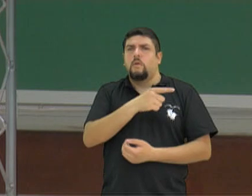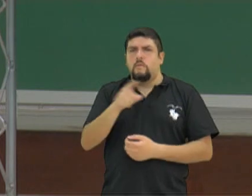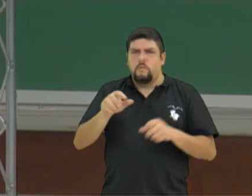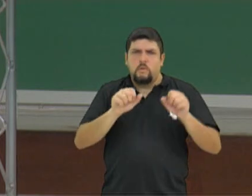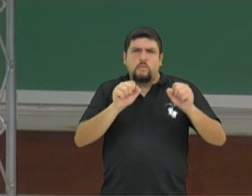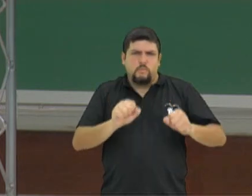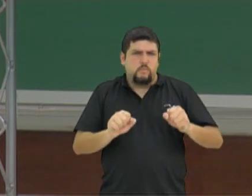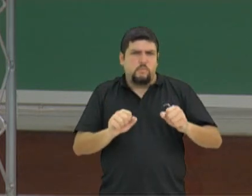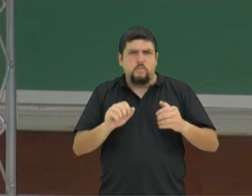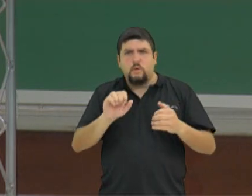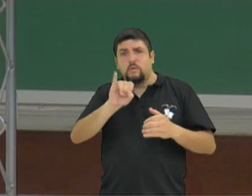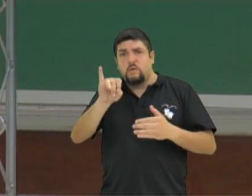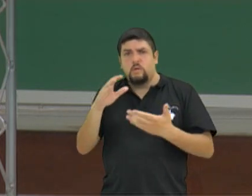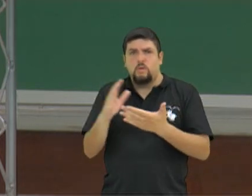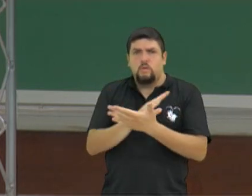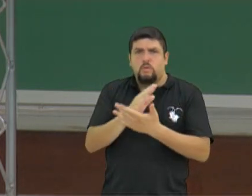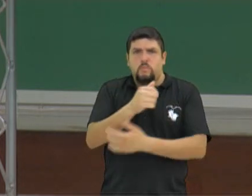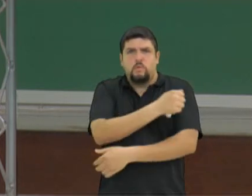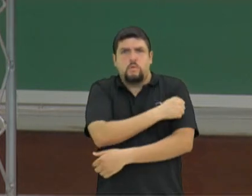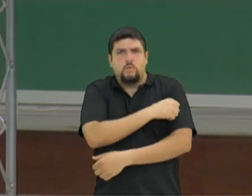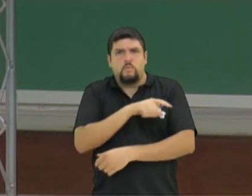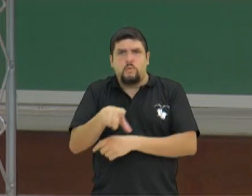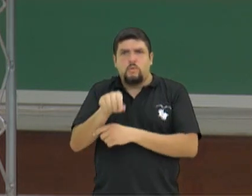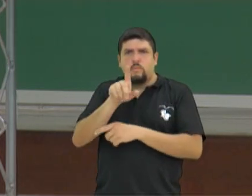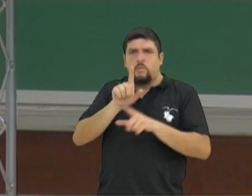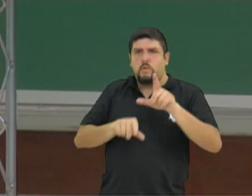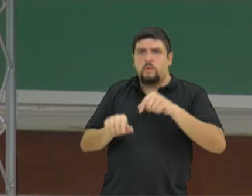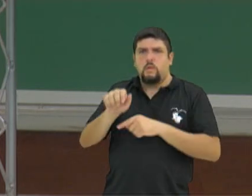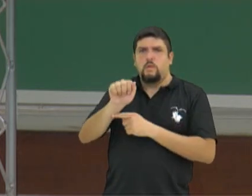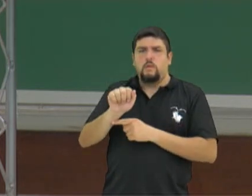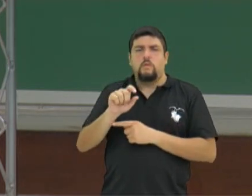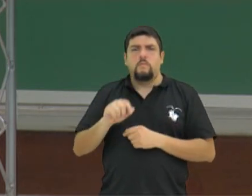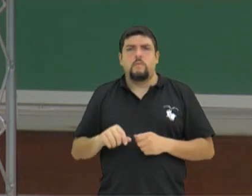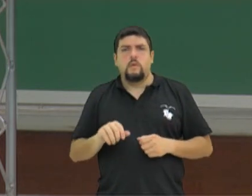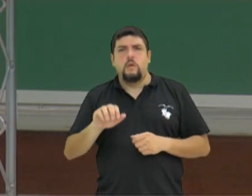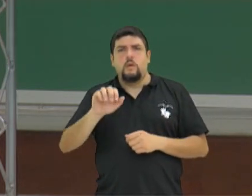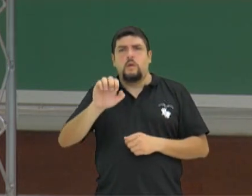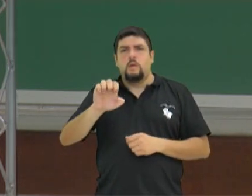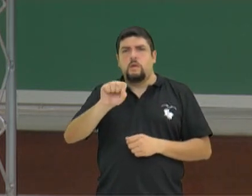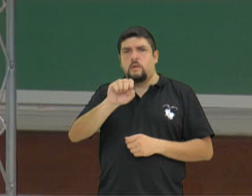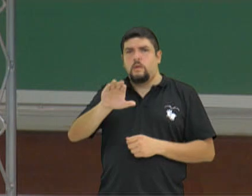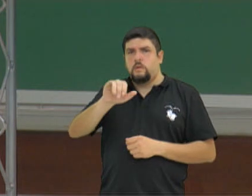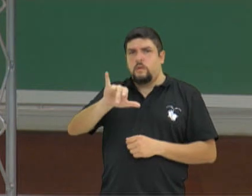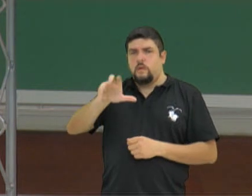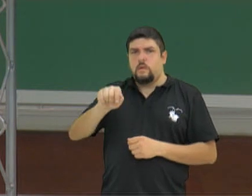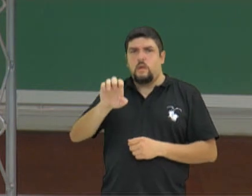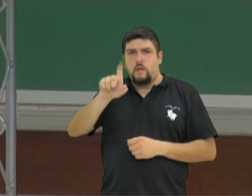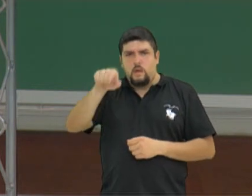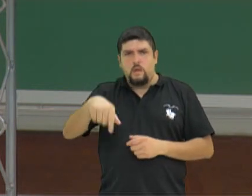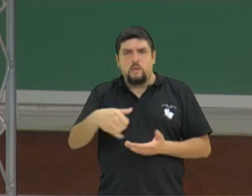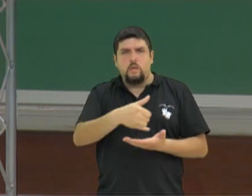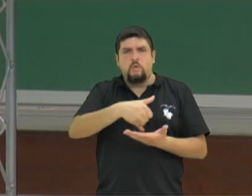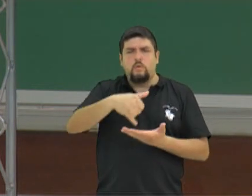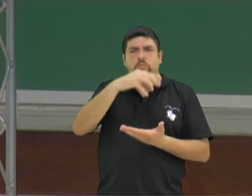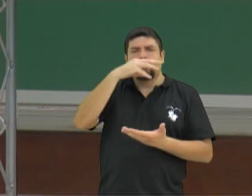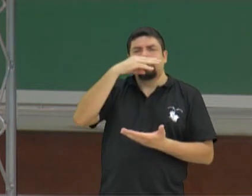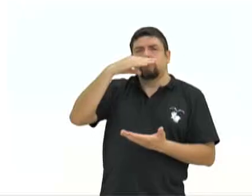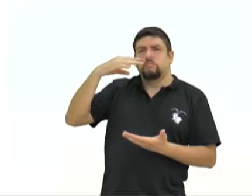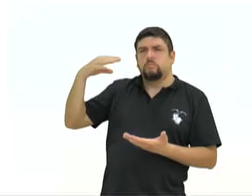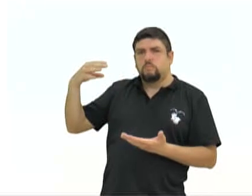se alguns alunos marcaram aí a letra A, considerando essência um óleo perfumado extraído de uma planta ou de